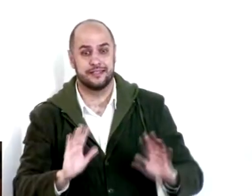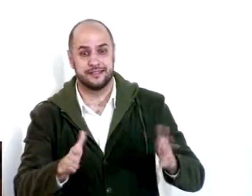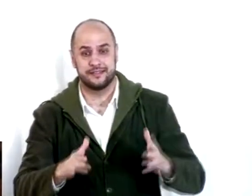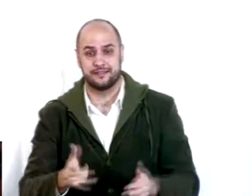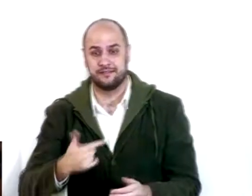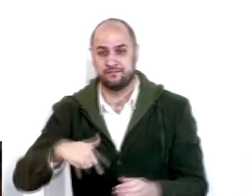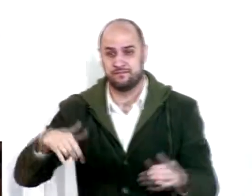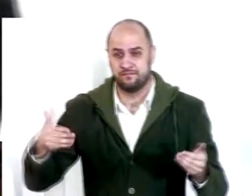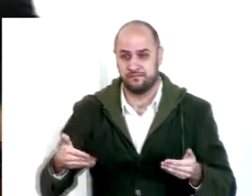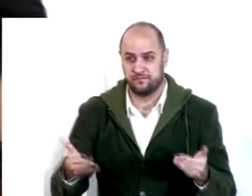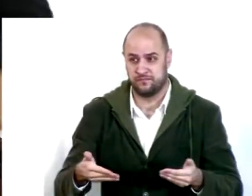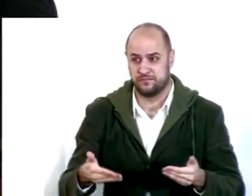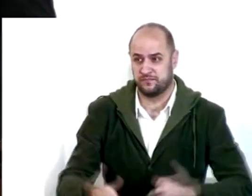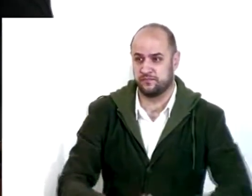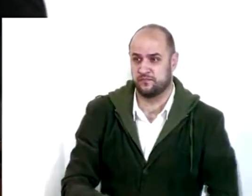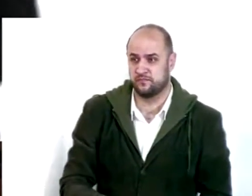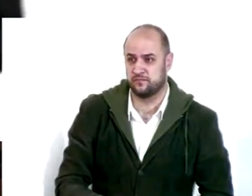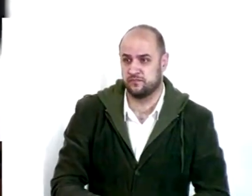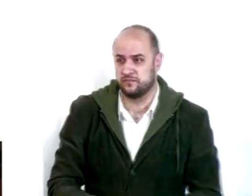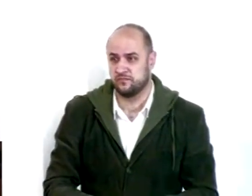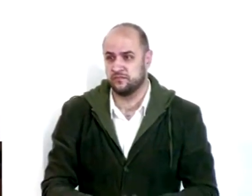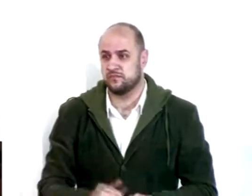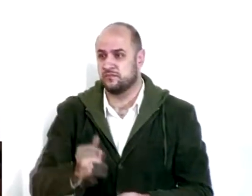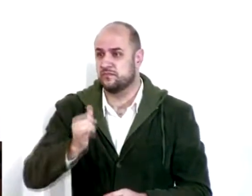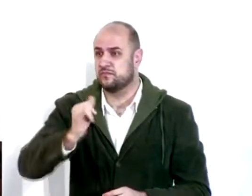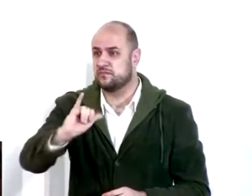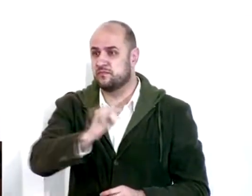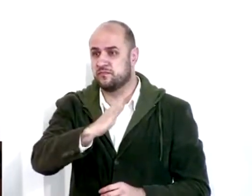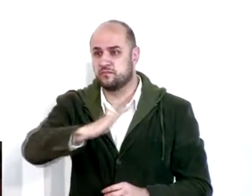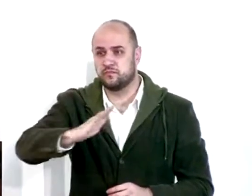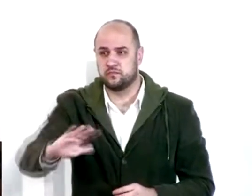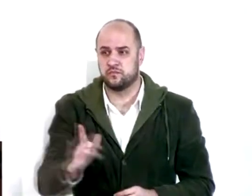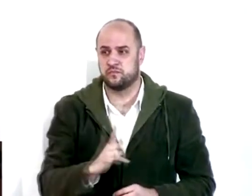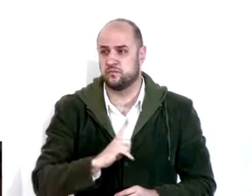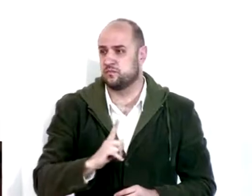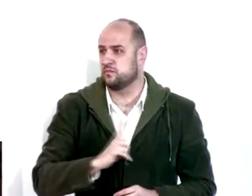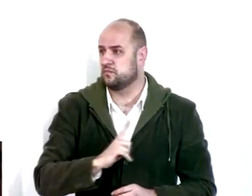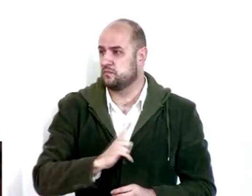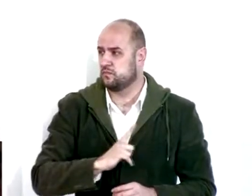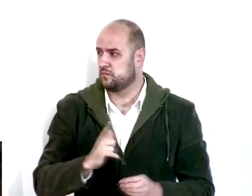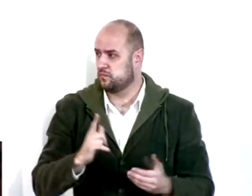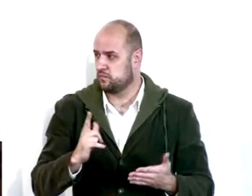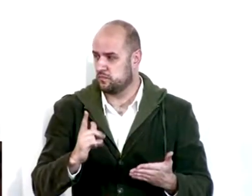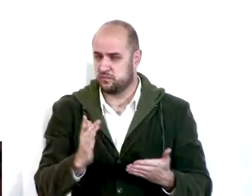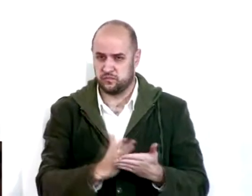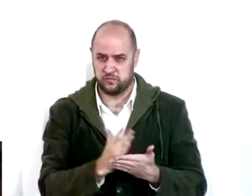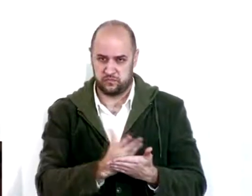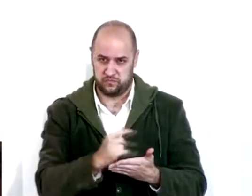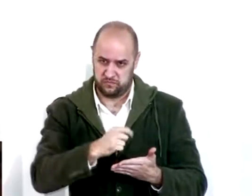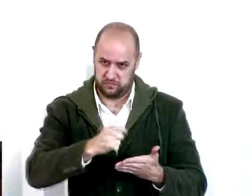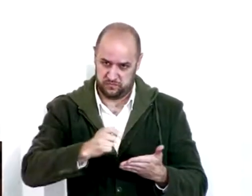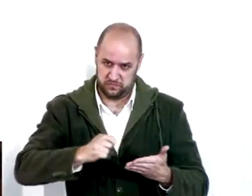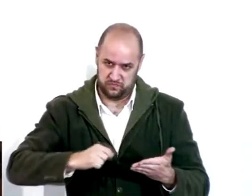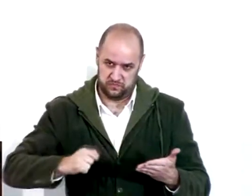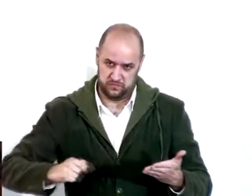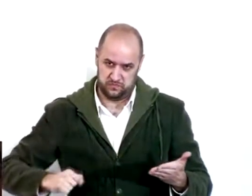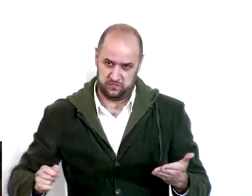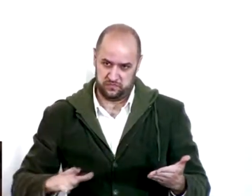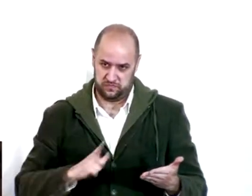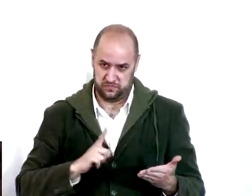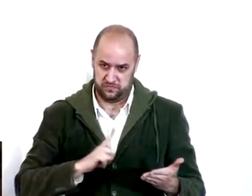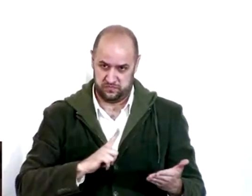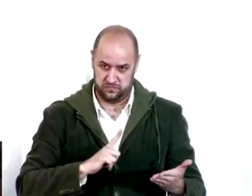aqui presentes, se vocês têm aí a pasta para fazer algumas anotações